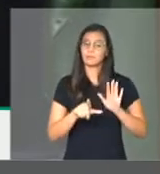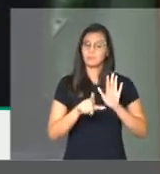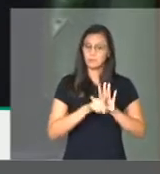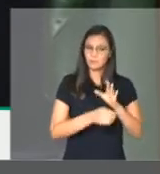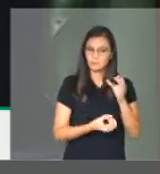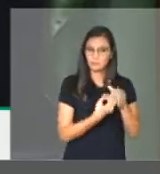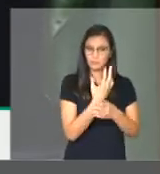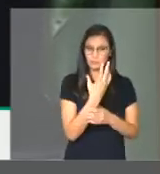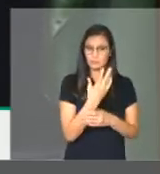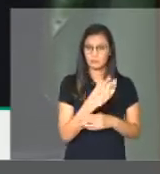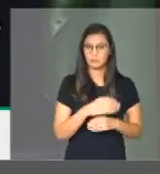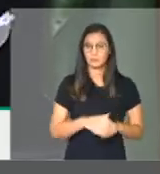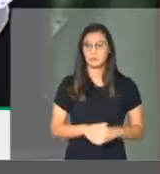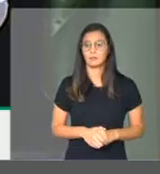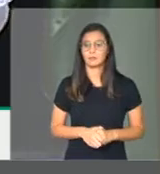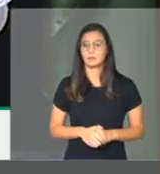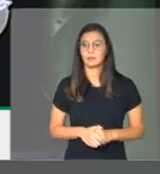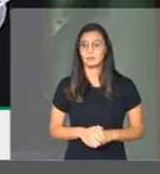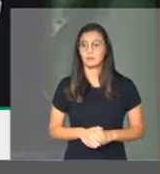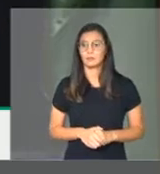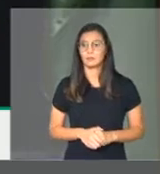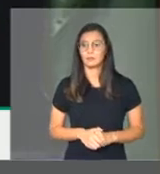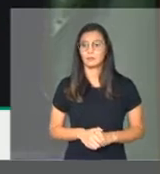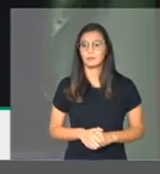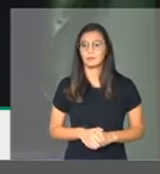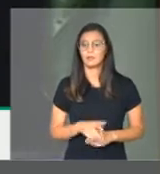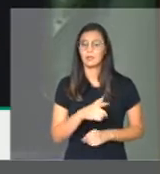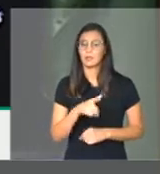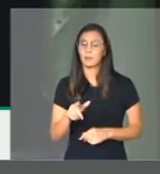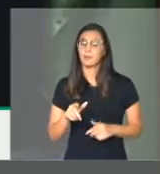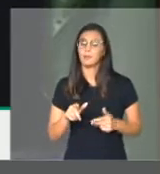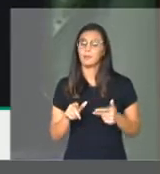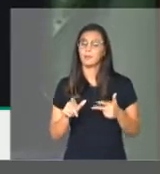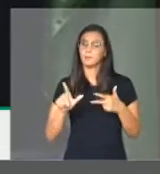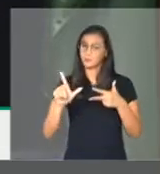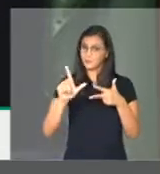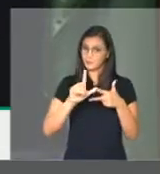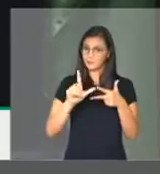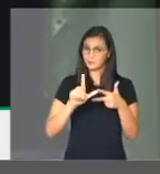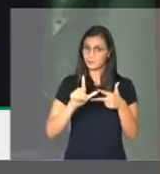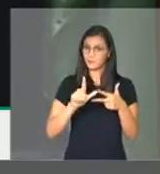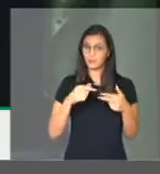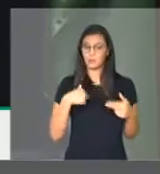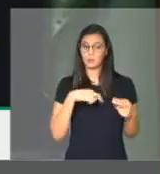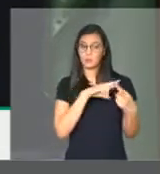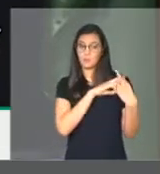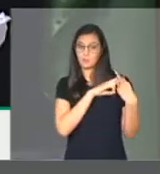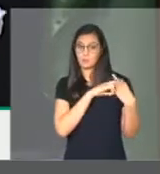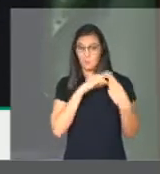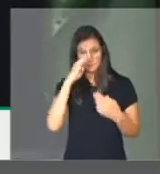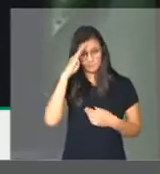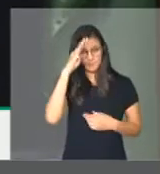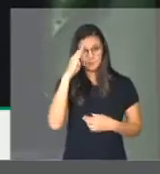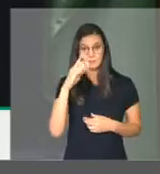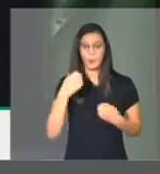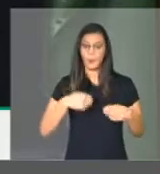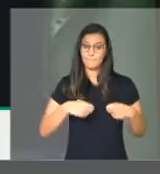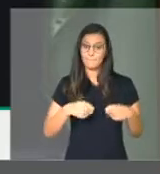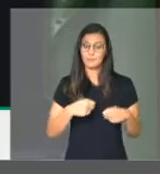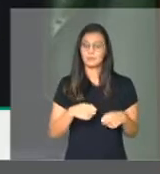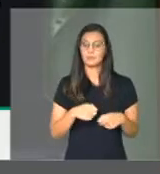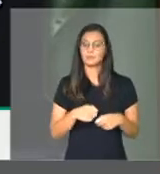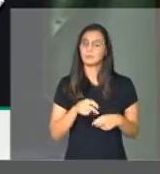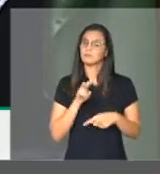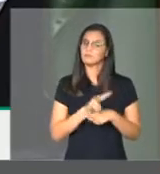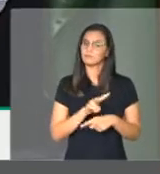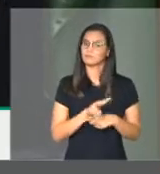de medidas provisórias e outras que o Poder Legislativo, cumprindo a sua função primacial, tem o dever de